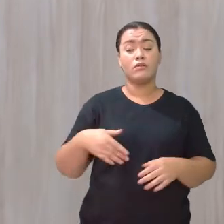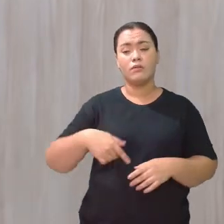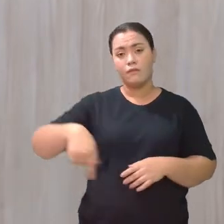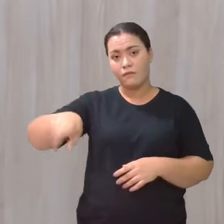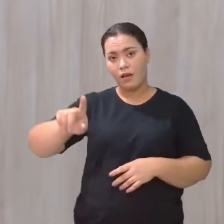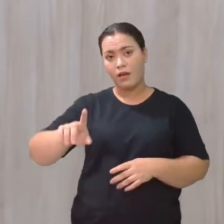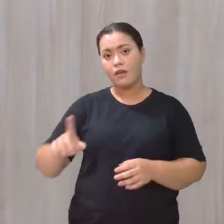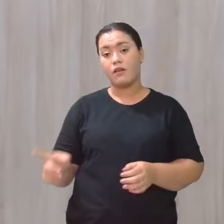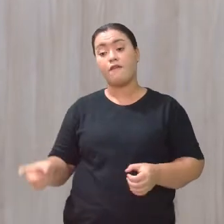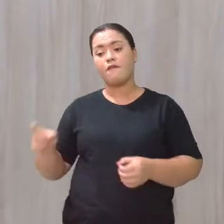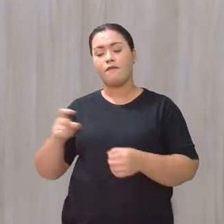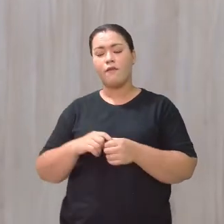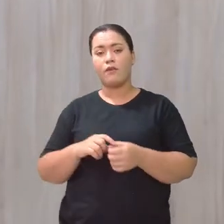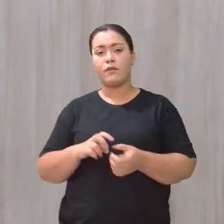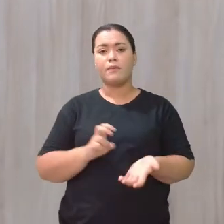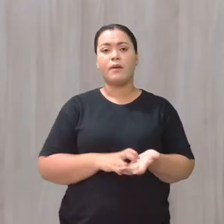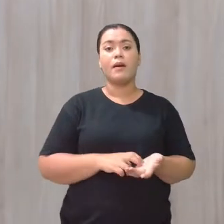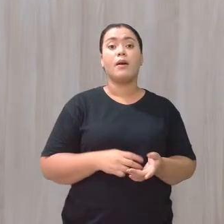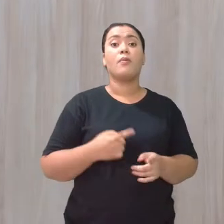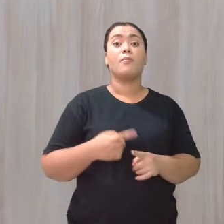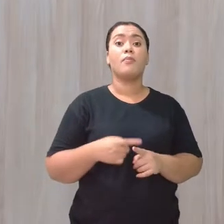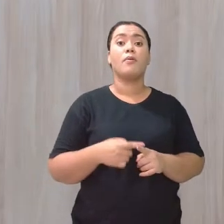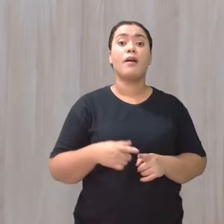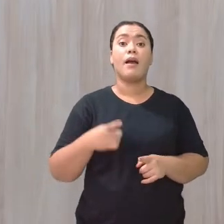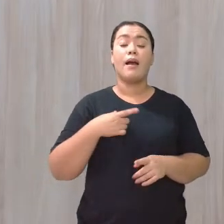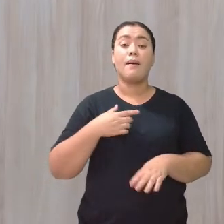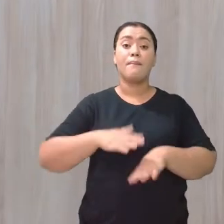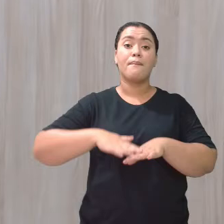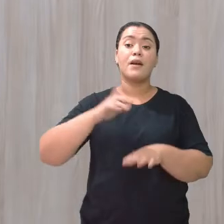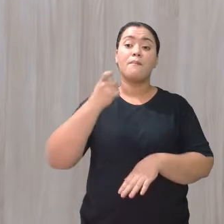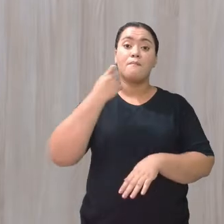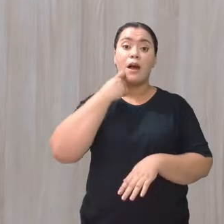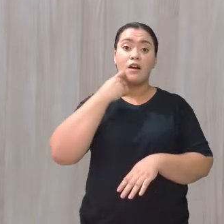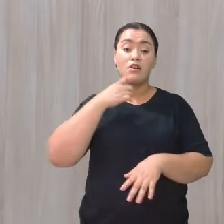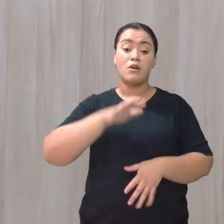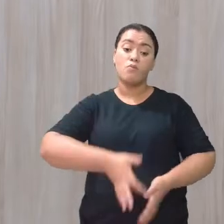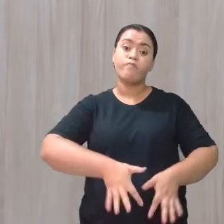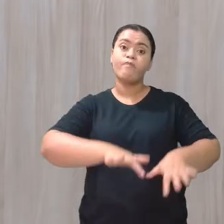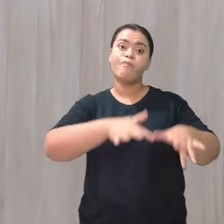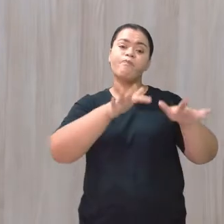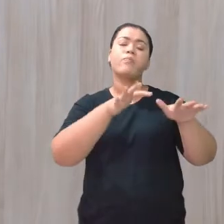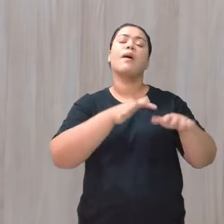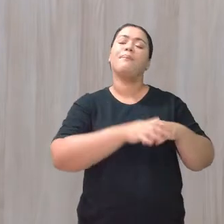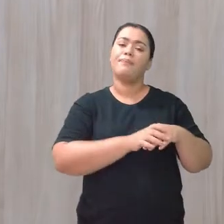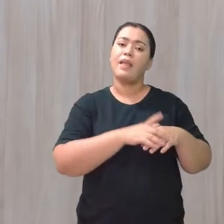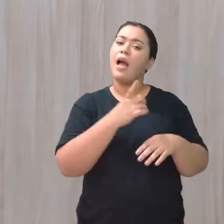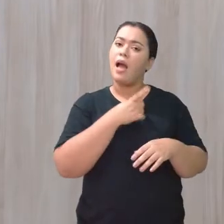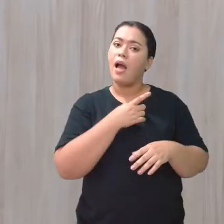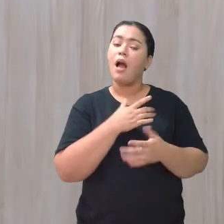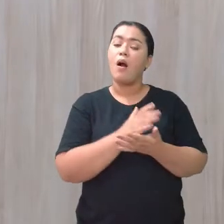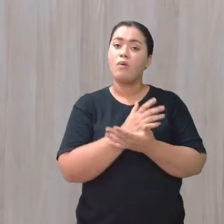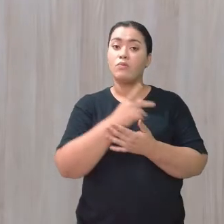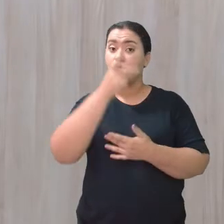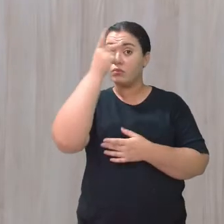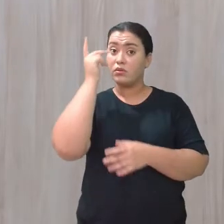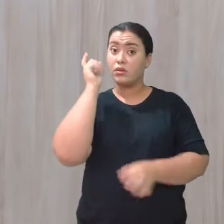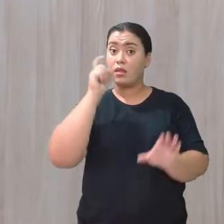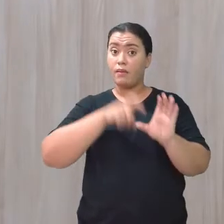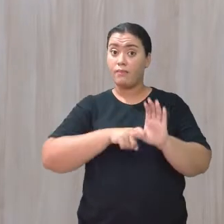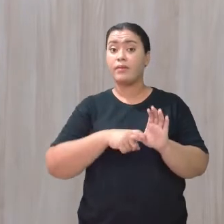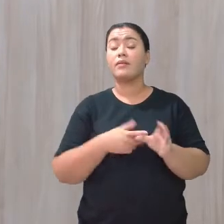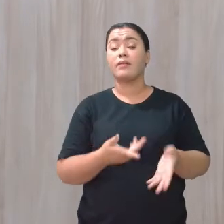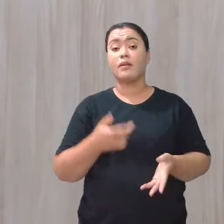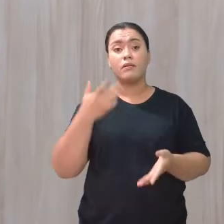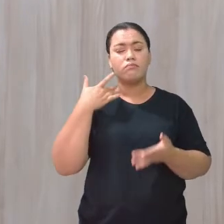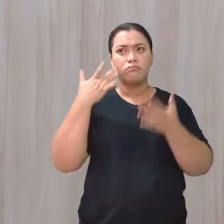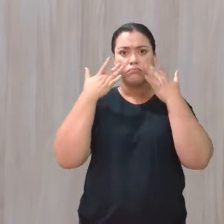mais peixes em tempos de maré alta. Então, eles também, os pescadores que dependem disso, eles ficam atentos a